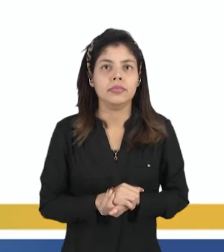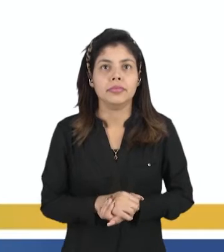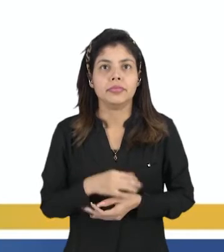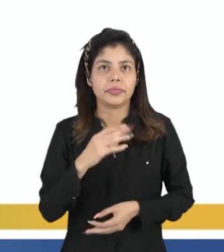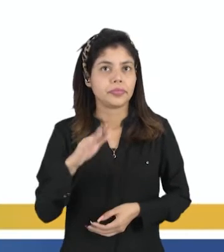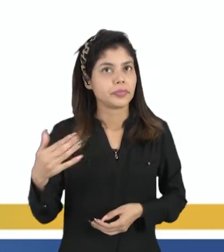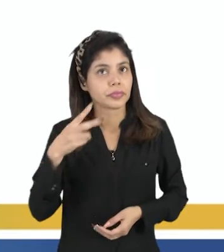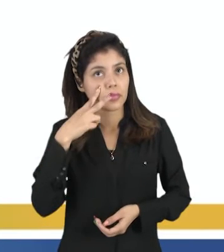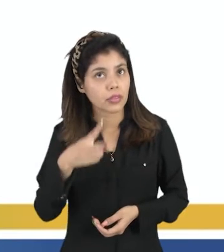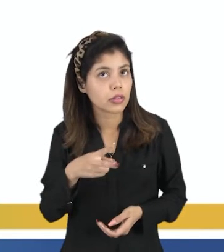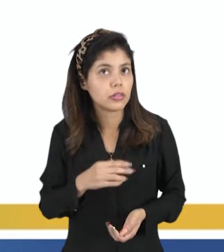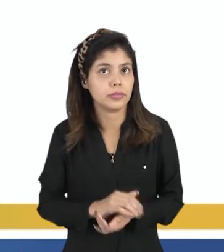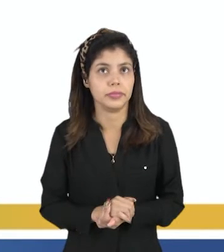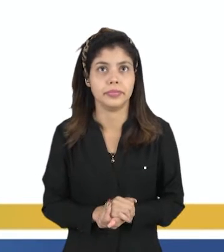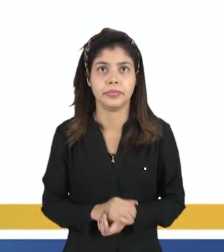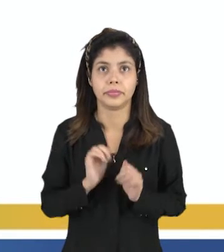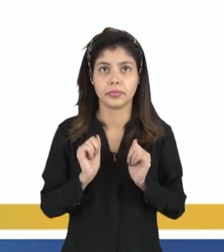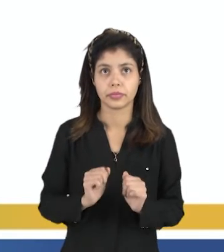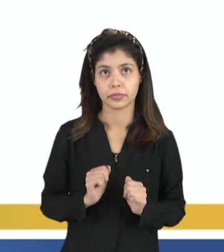como vocês podem ver na imagem,